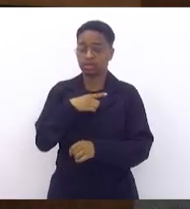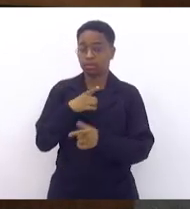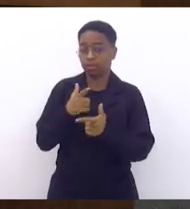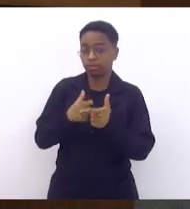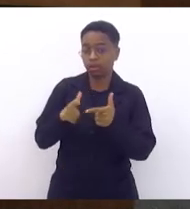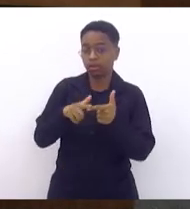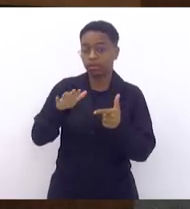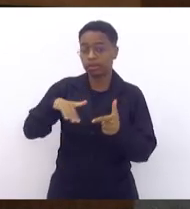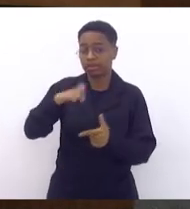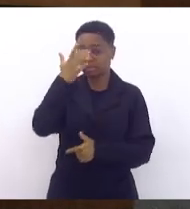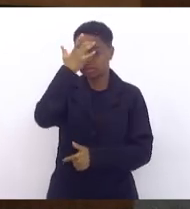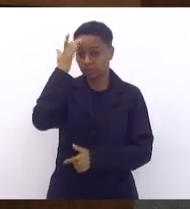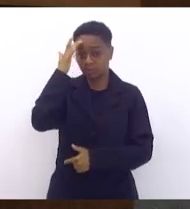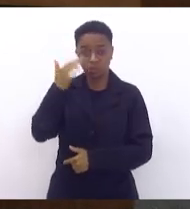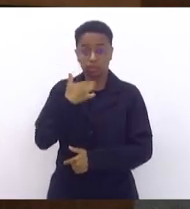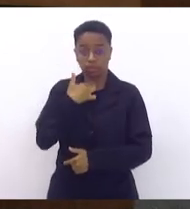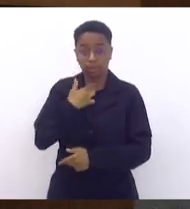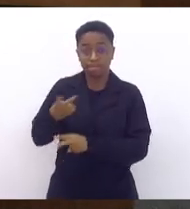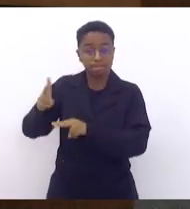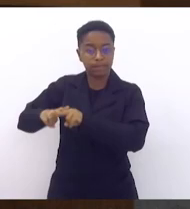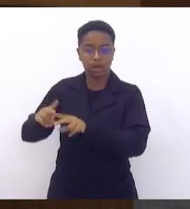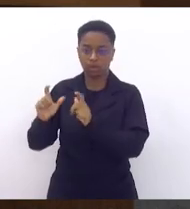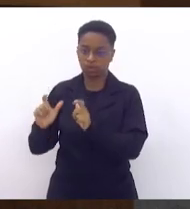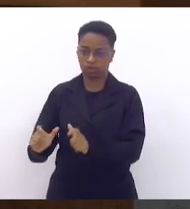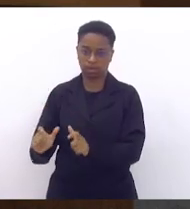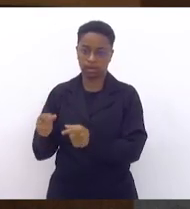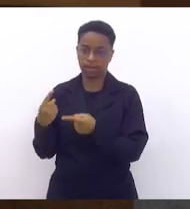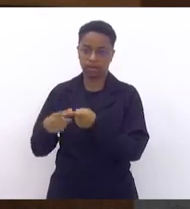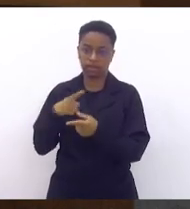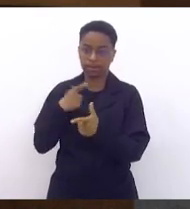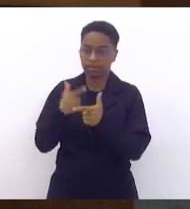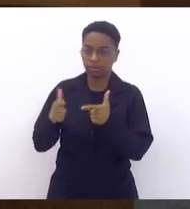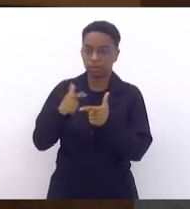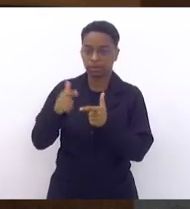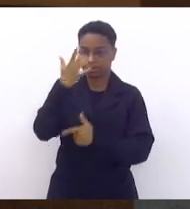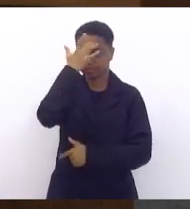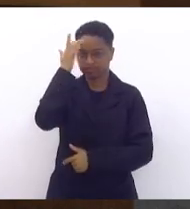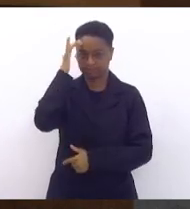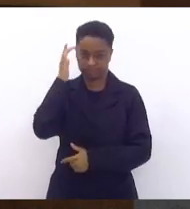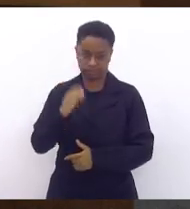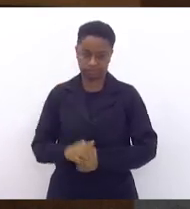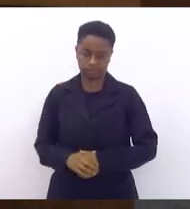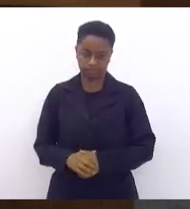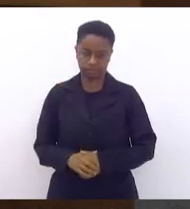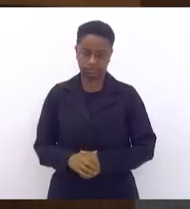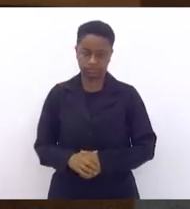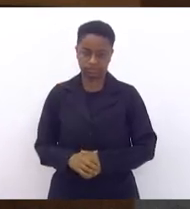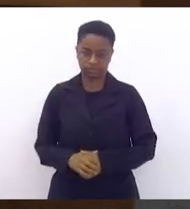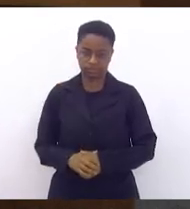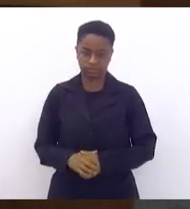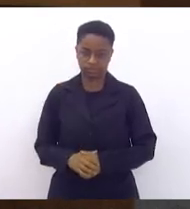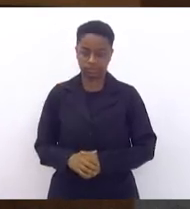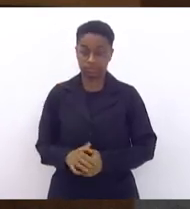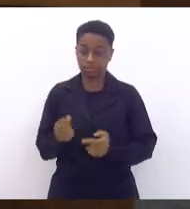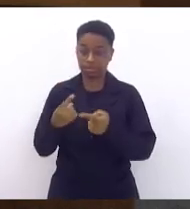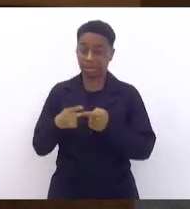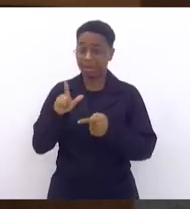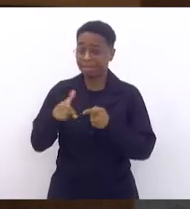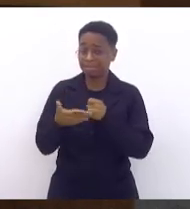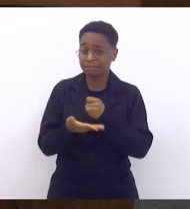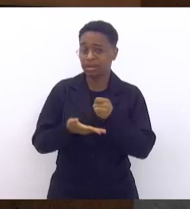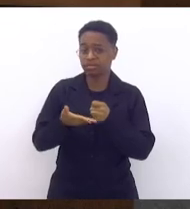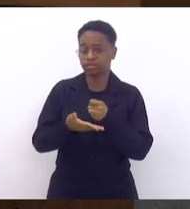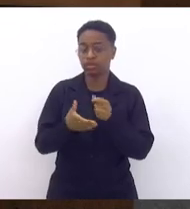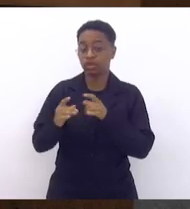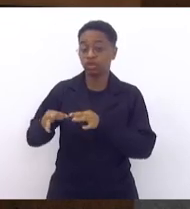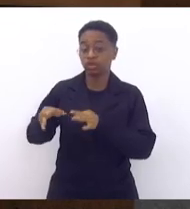o seu direito à liberdade negado porque está com problema de saúde mental. Esse é um princípio. Todas